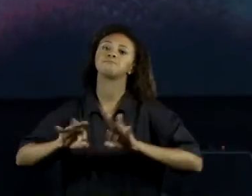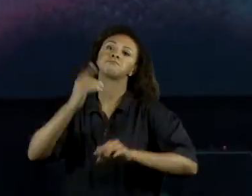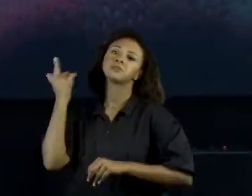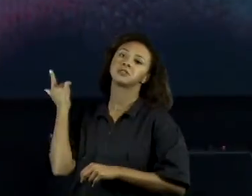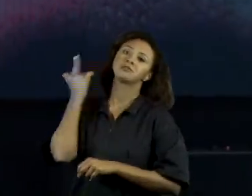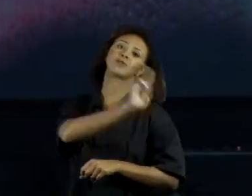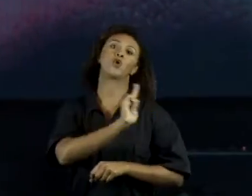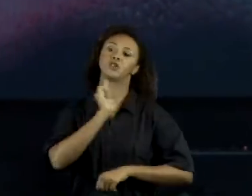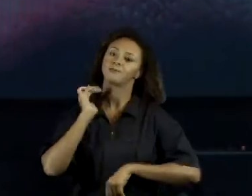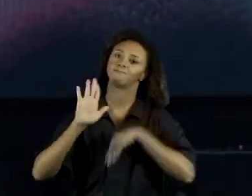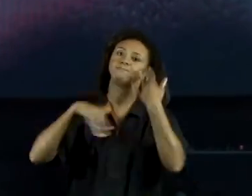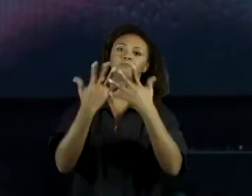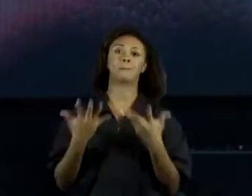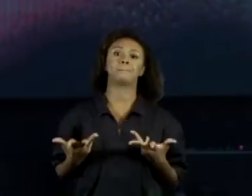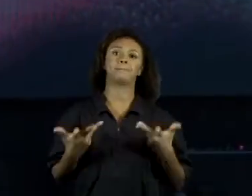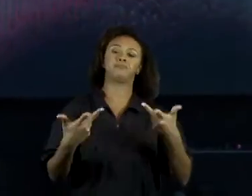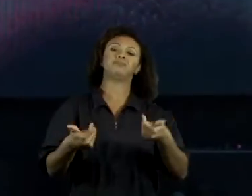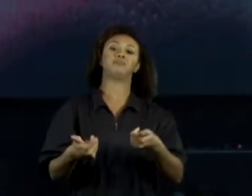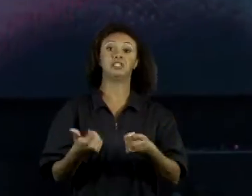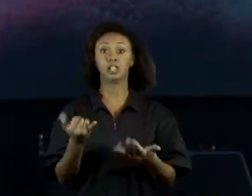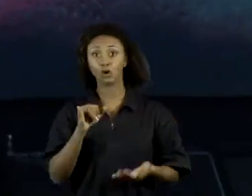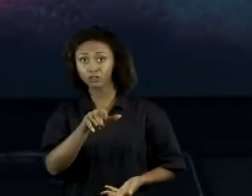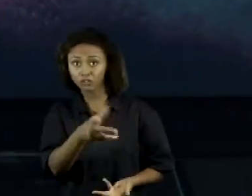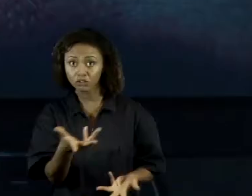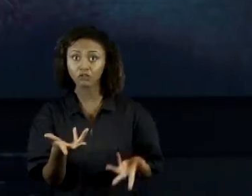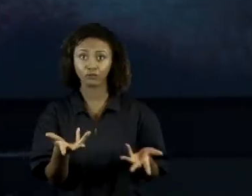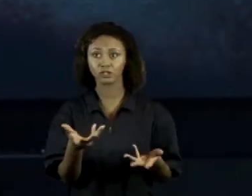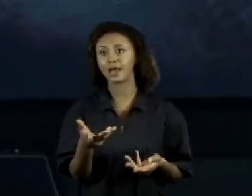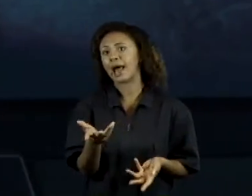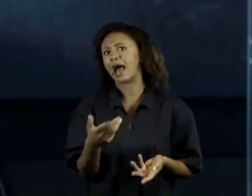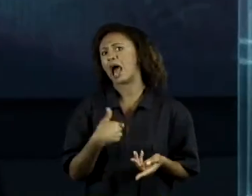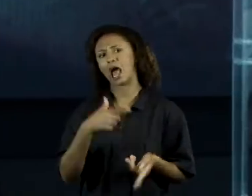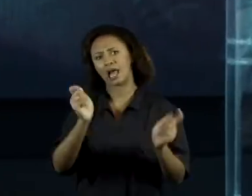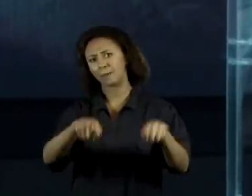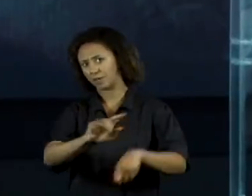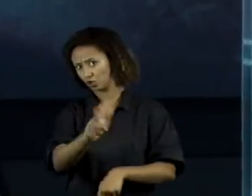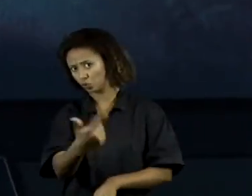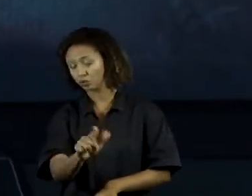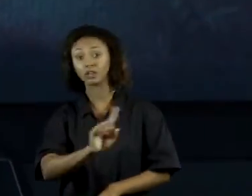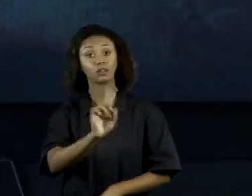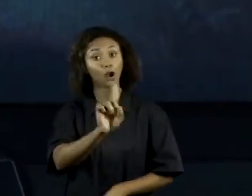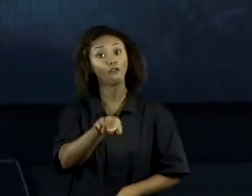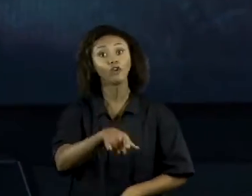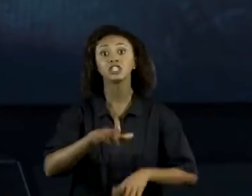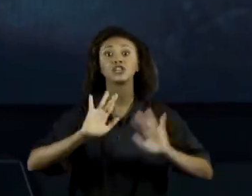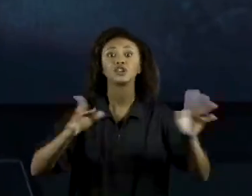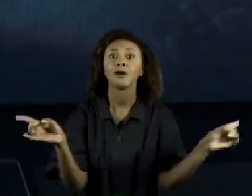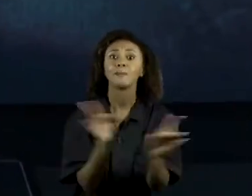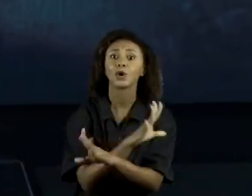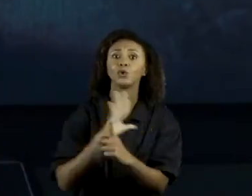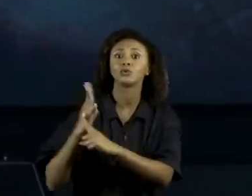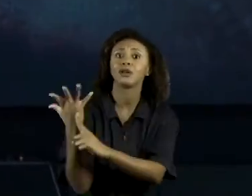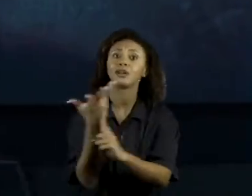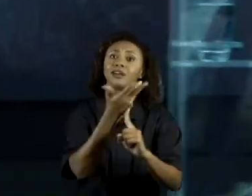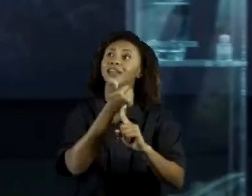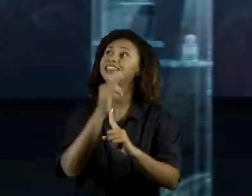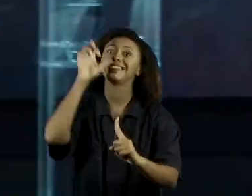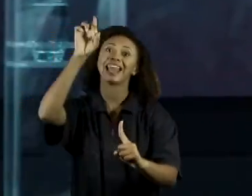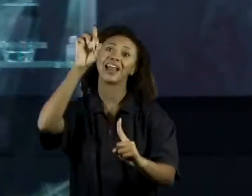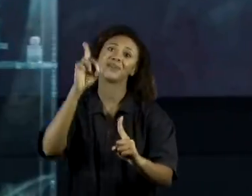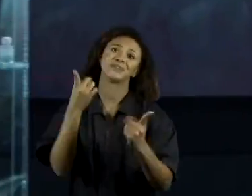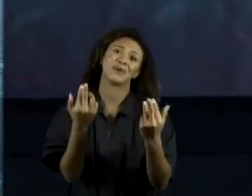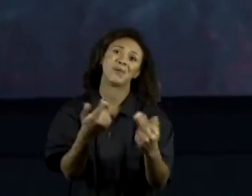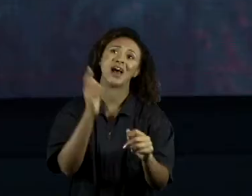da proficiência. Então isto é para você. Não é que você não tenha capacidade. Você é uma obra de arte. Você é a Pietá de